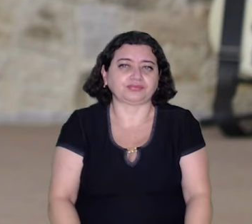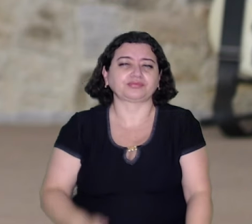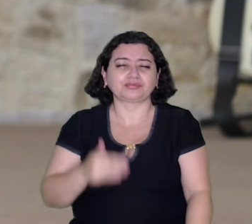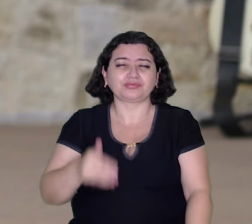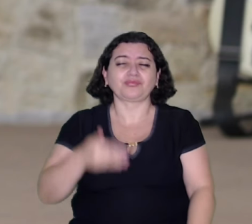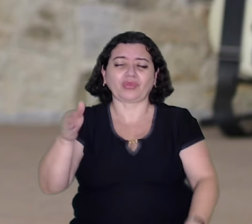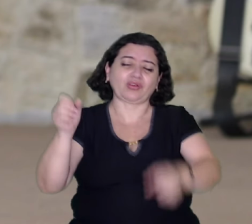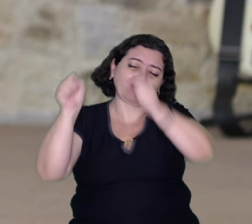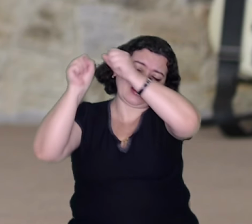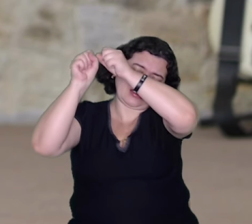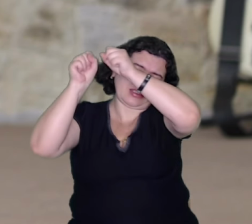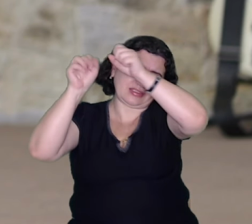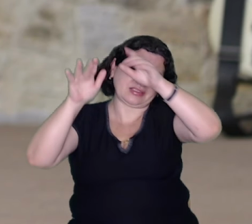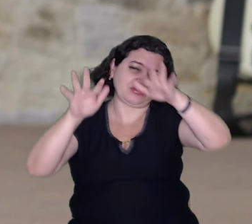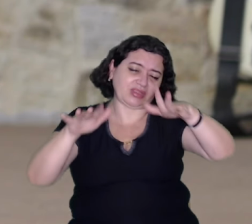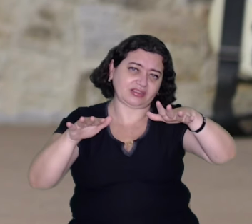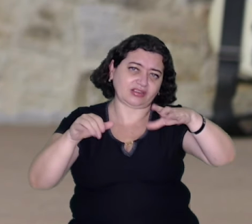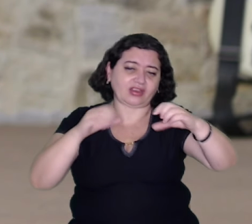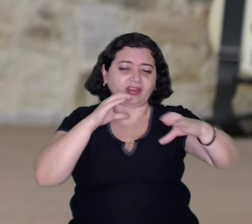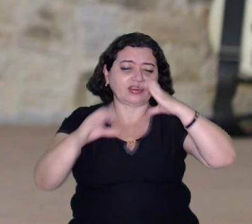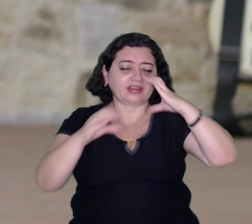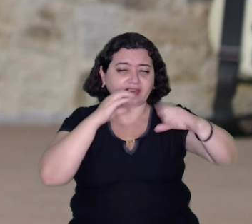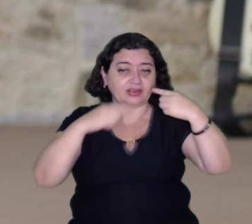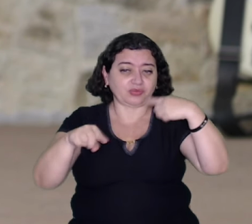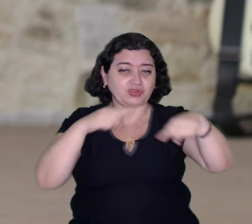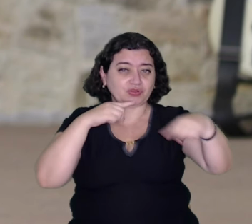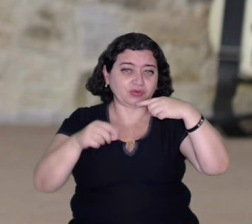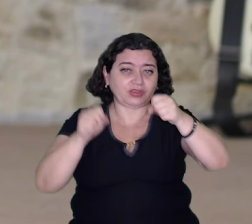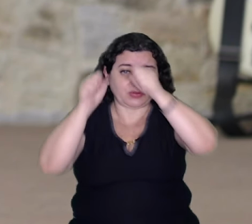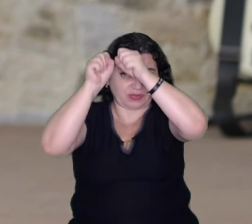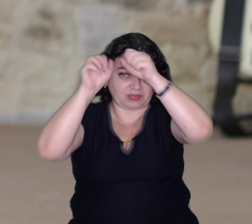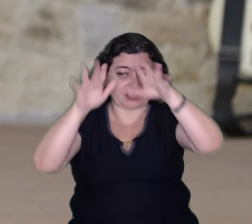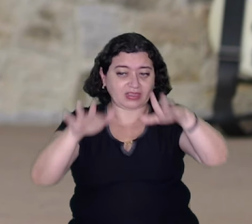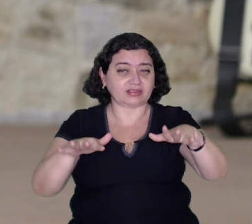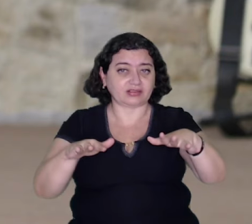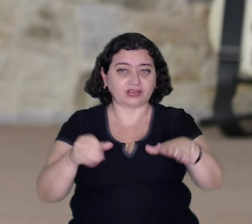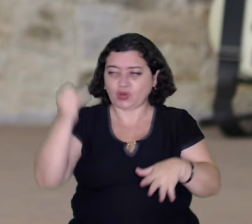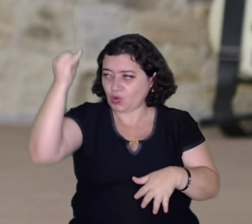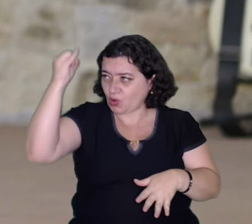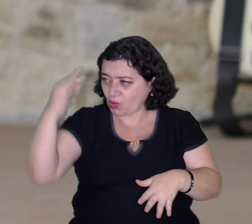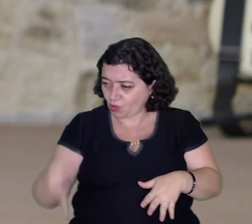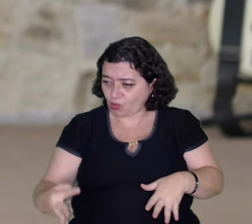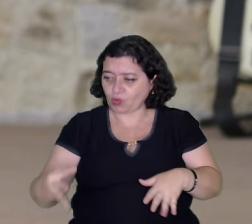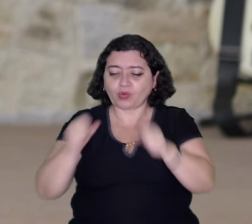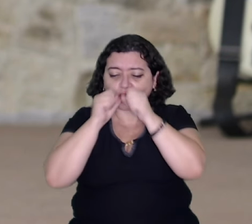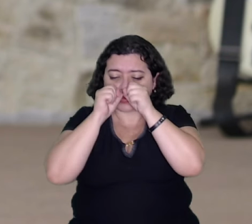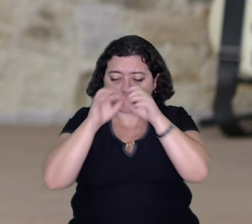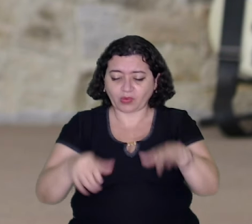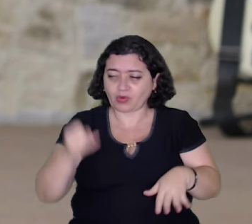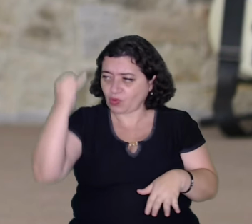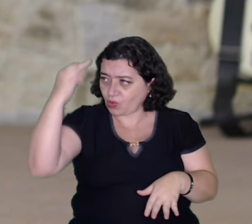Quantas bênçãos, não é? Até cantamos um hino assim, né? Conta quantas bênçãos. Quantas bênçãos nós